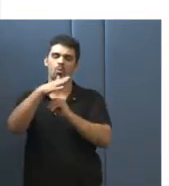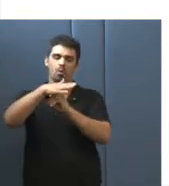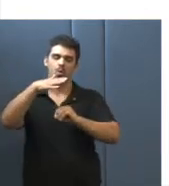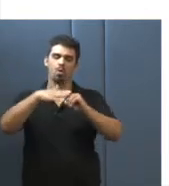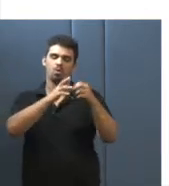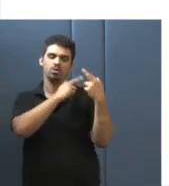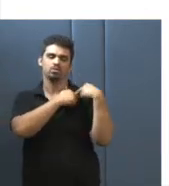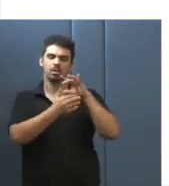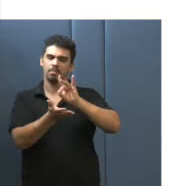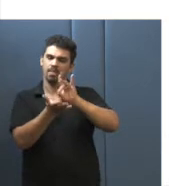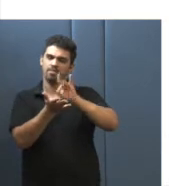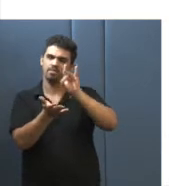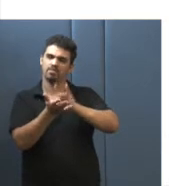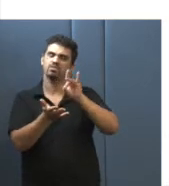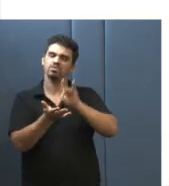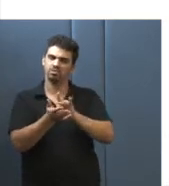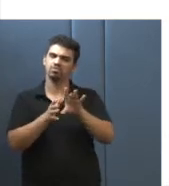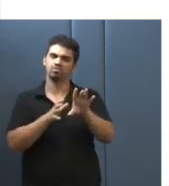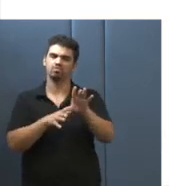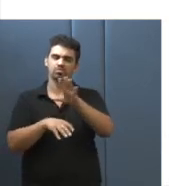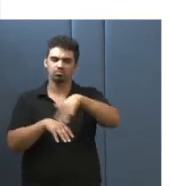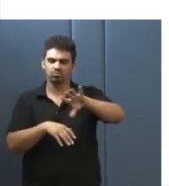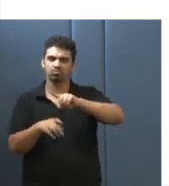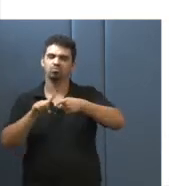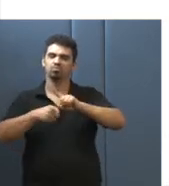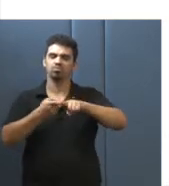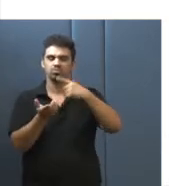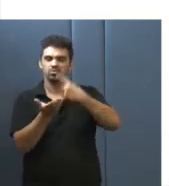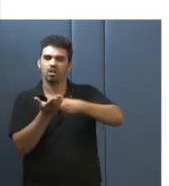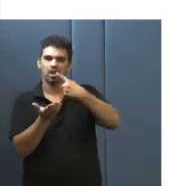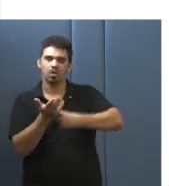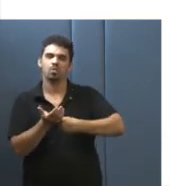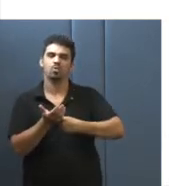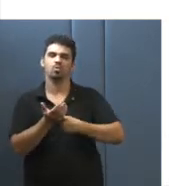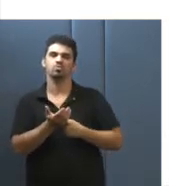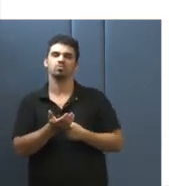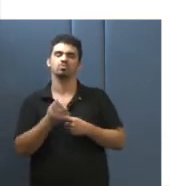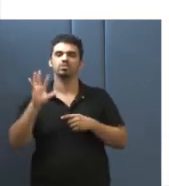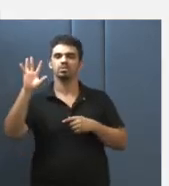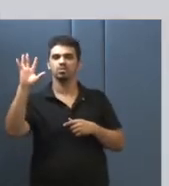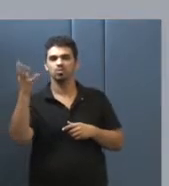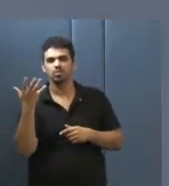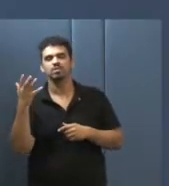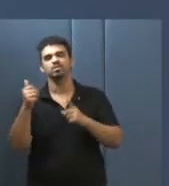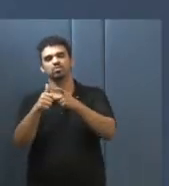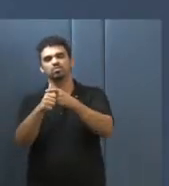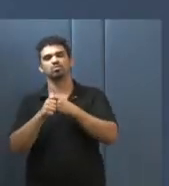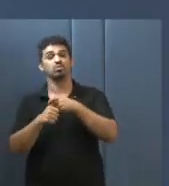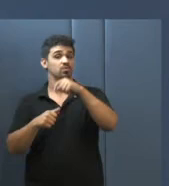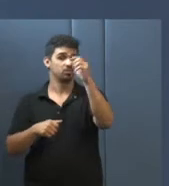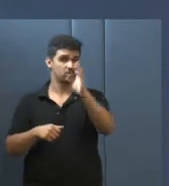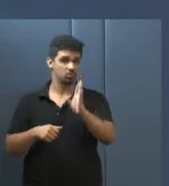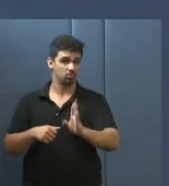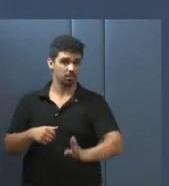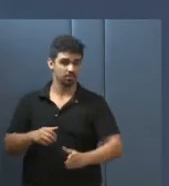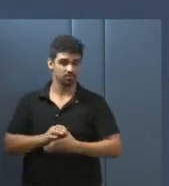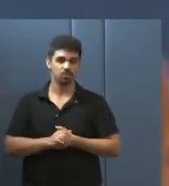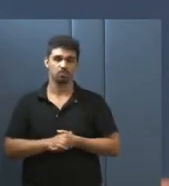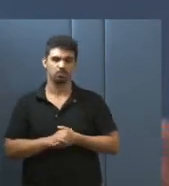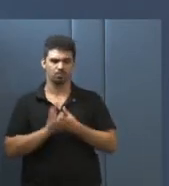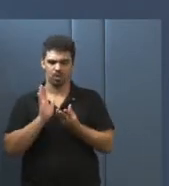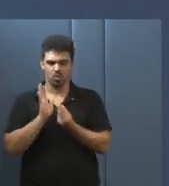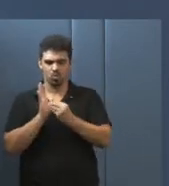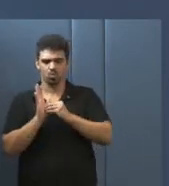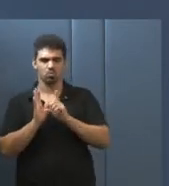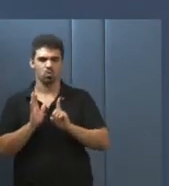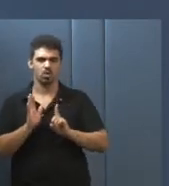pela efetiva formalização dos acordos internacionais de reestruturação de dívida firmados pelo Brasil. Eu não coloquei aí, mas a gente